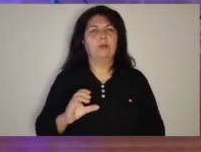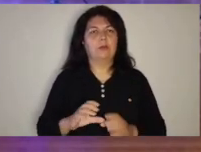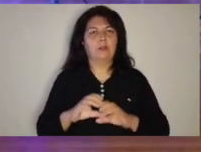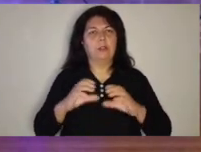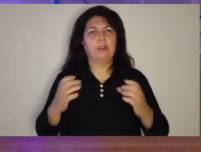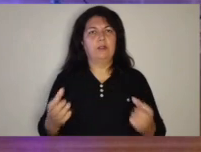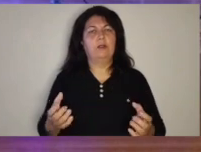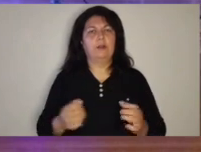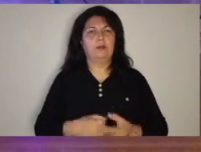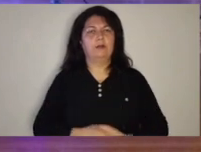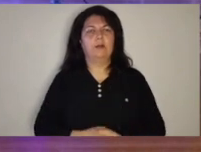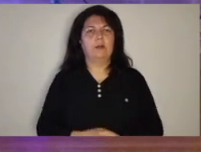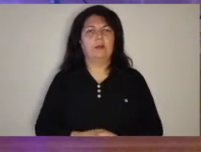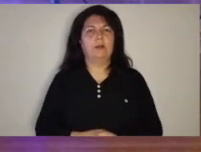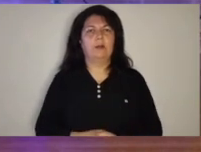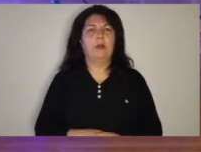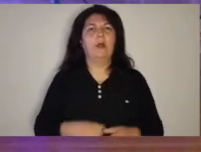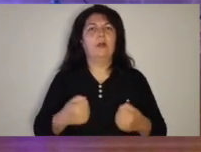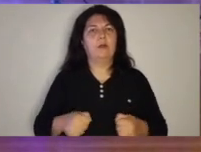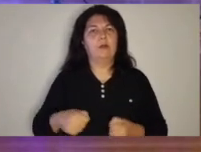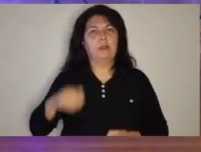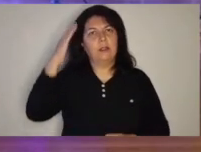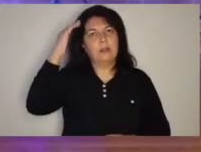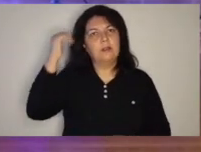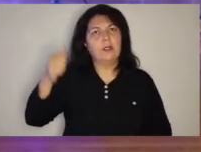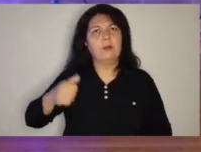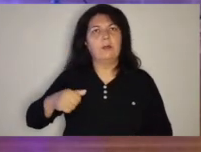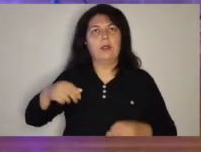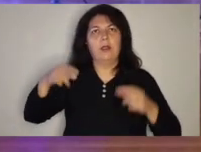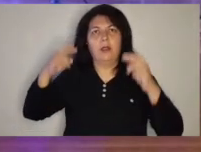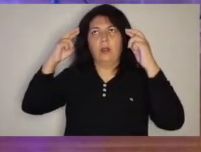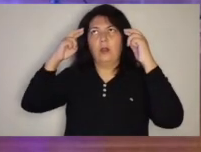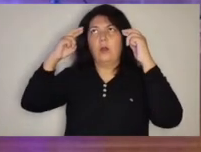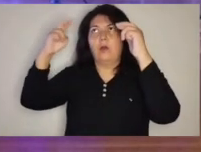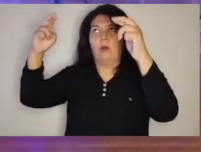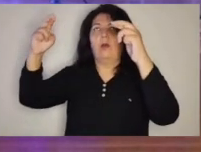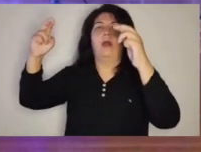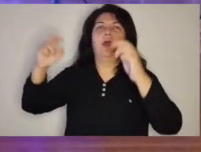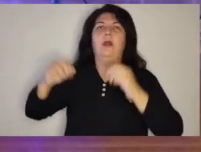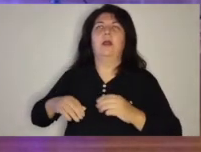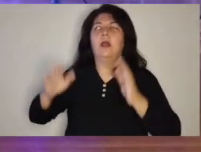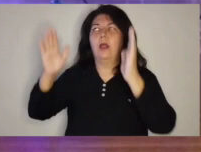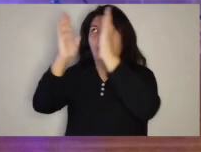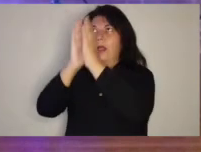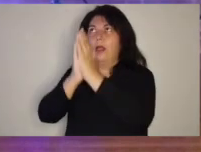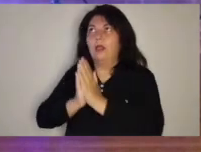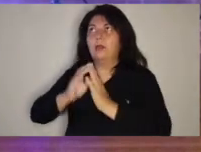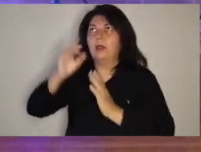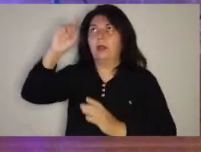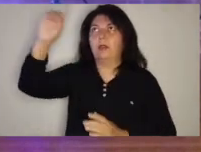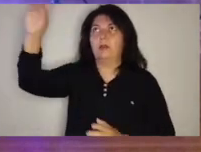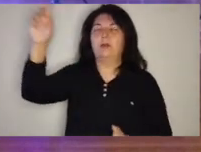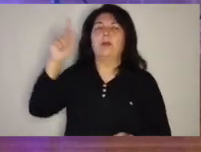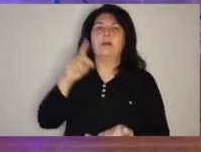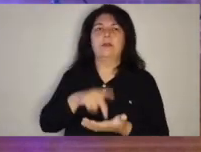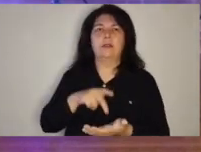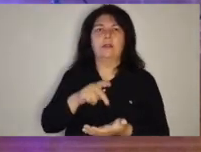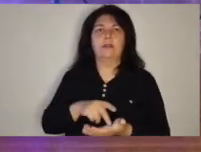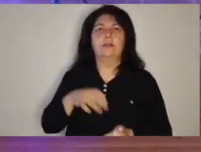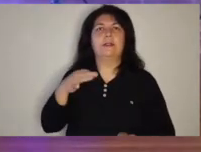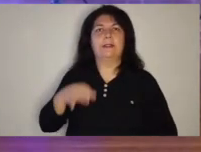Nós somos cristãos, irmãos, mas a gente tem que saber honrar,